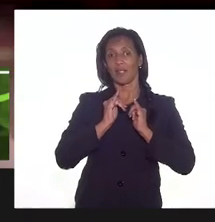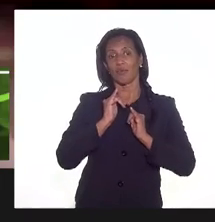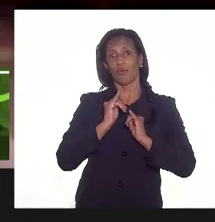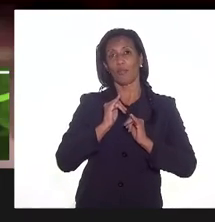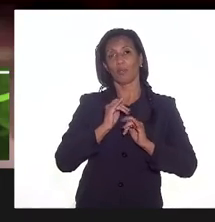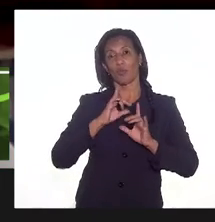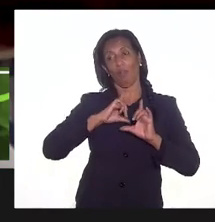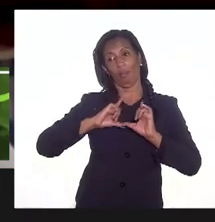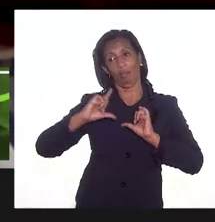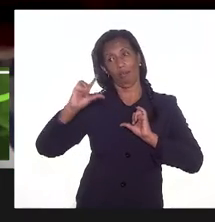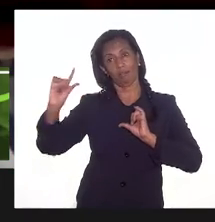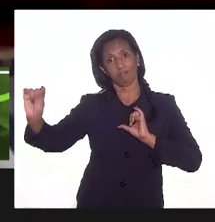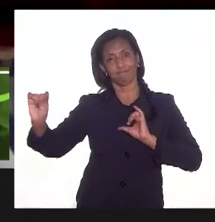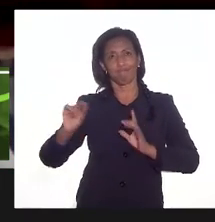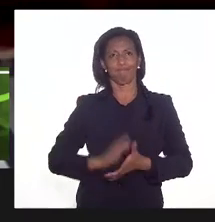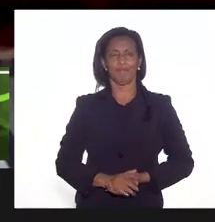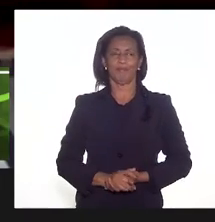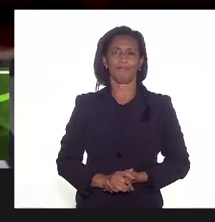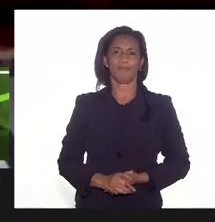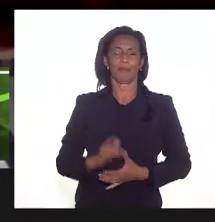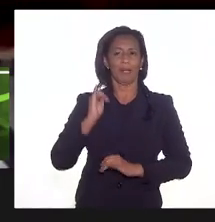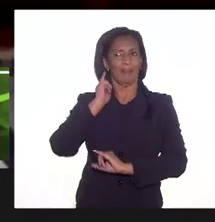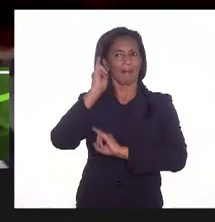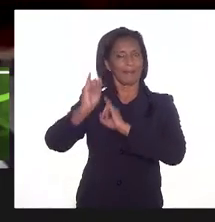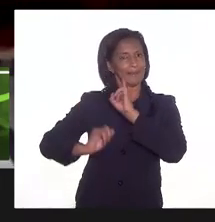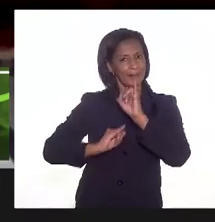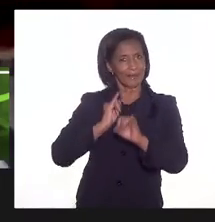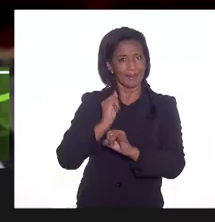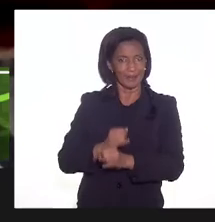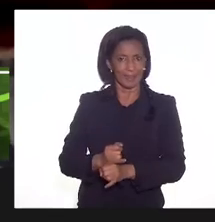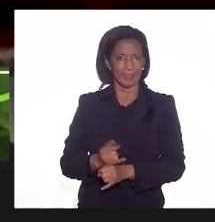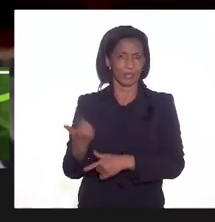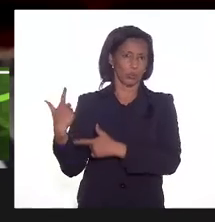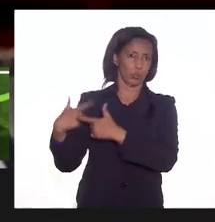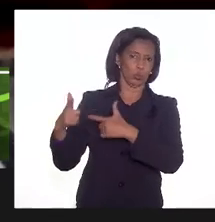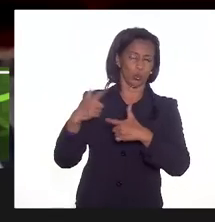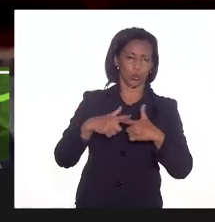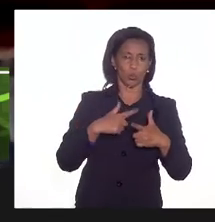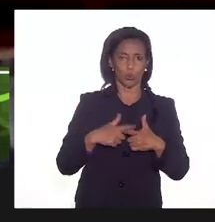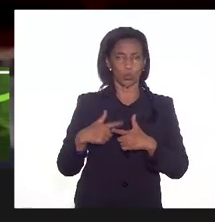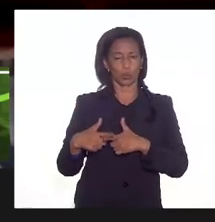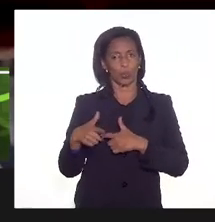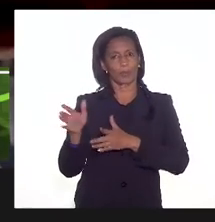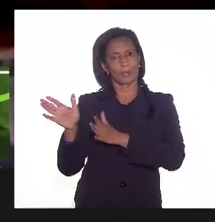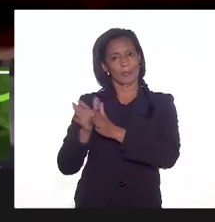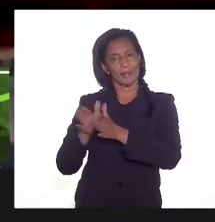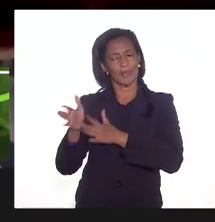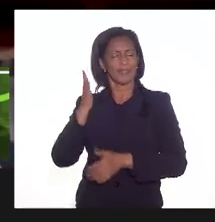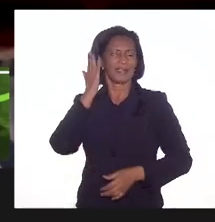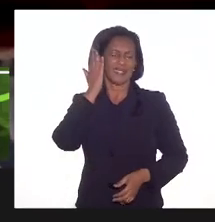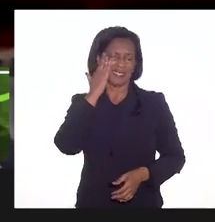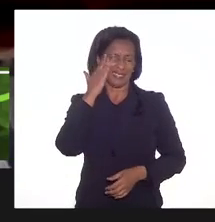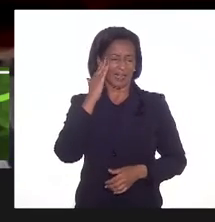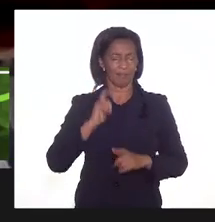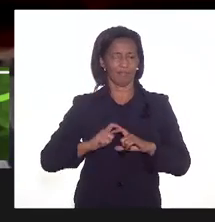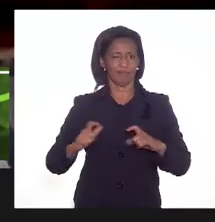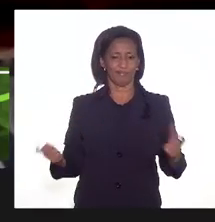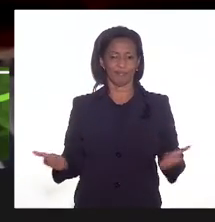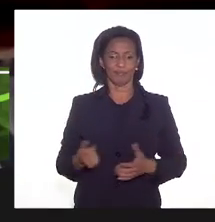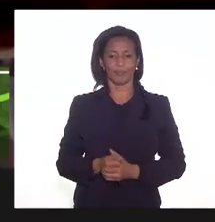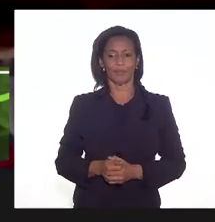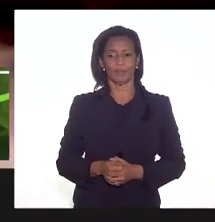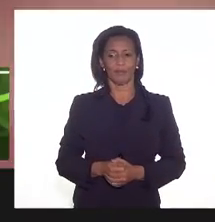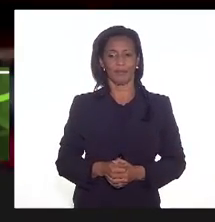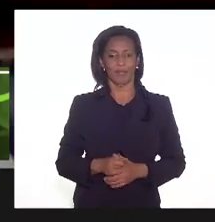momento estão muito presas à internet e o problema de acesso a gente sabe que é muito grande então